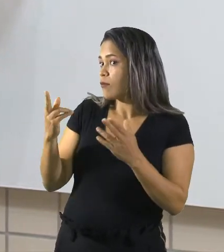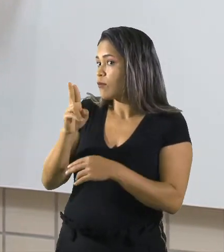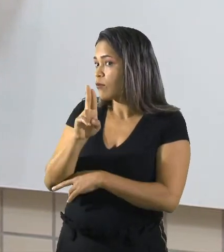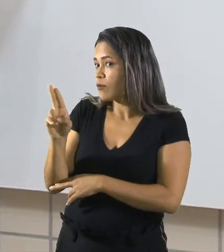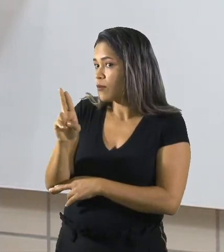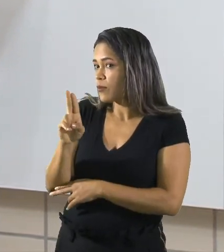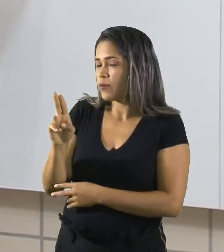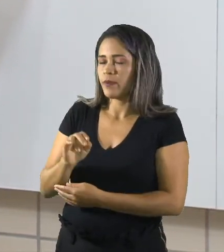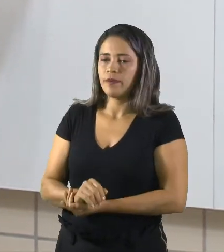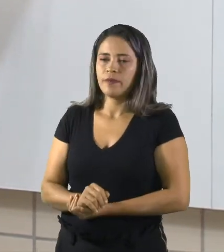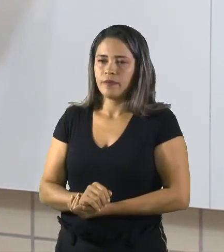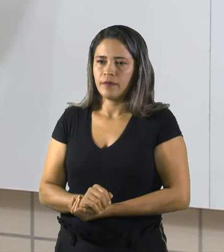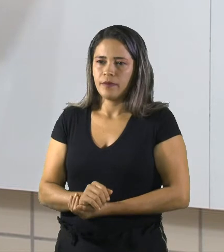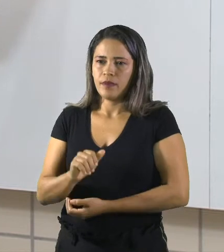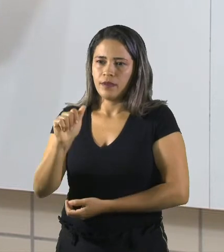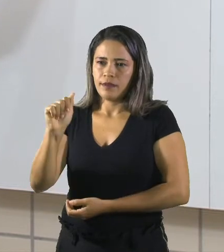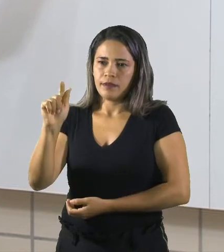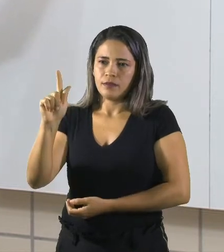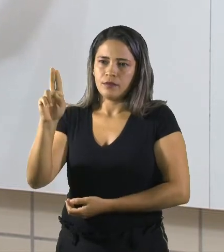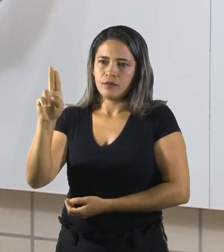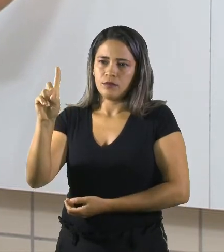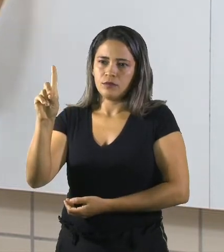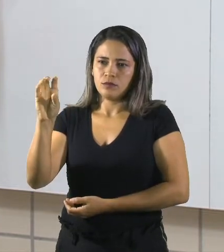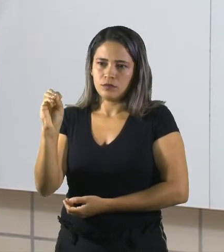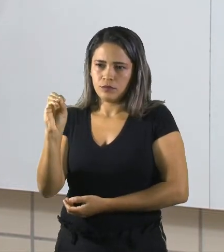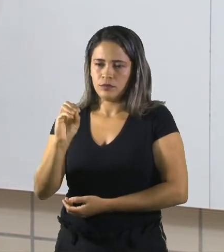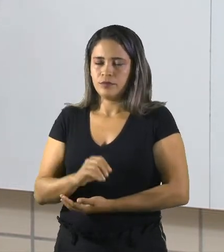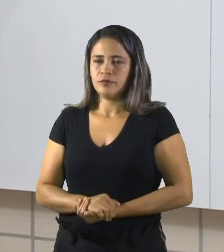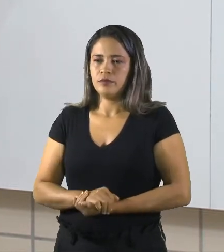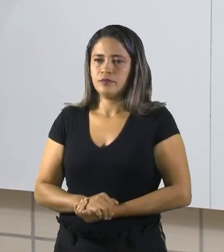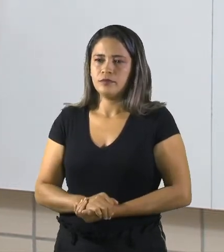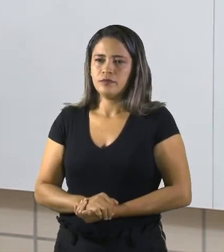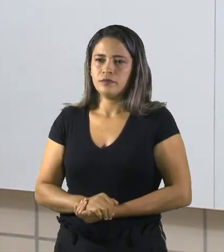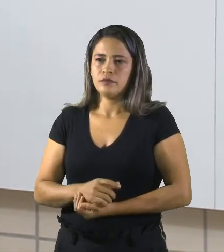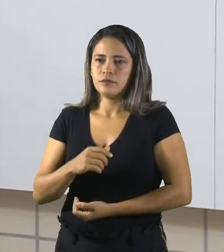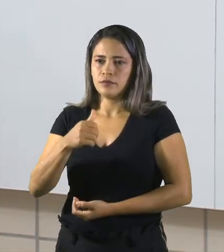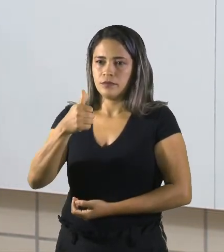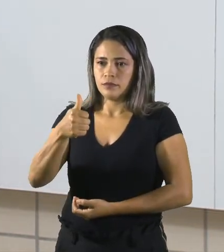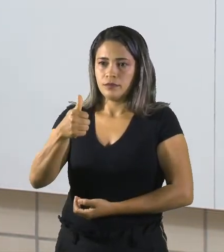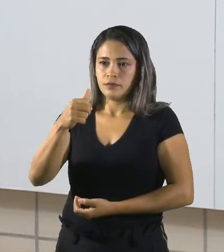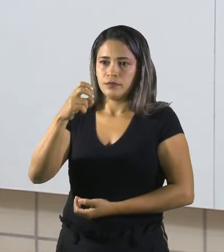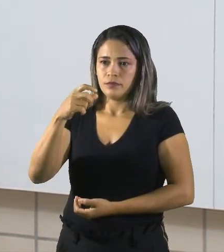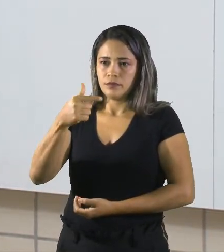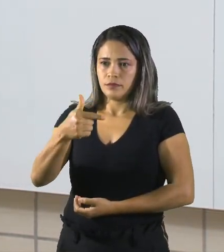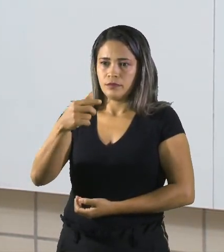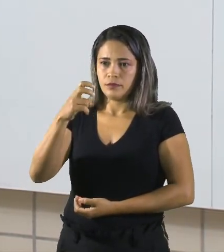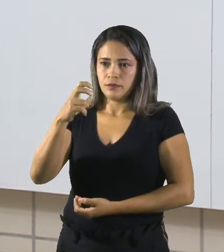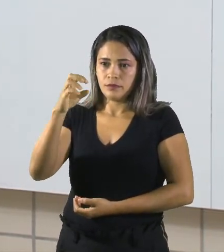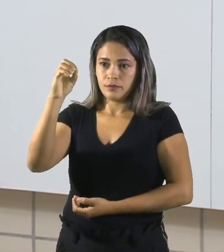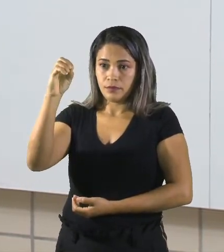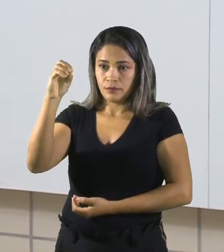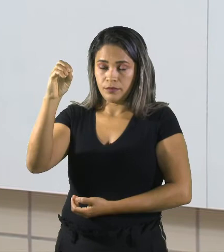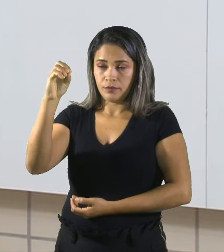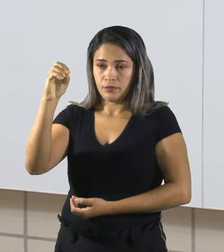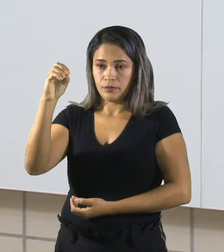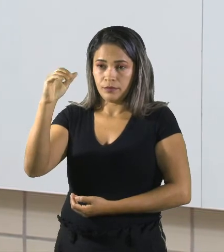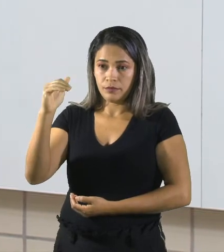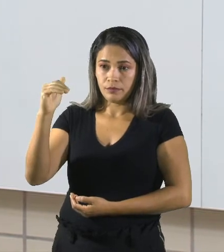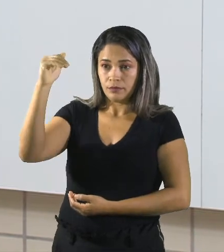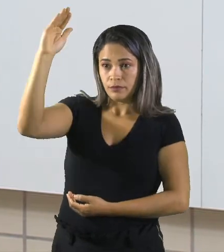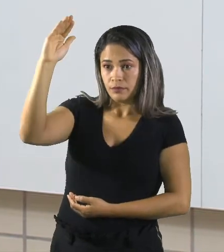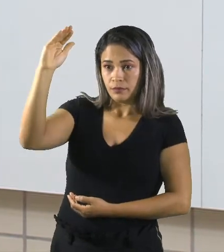é agudo. O ângulo de 125 graus, maior